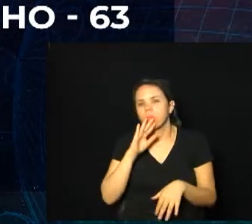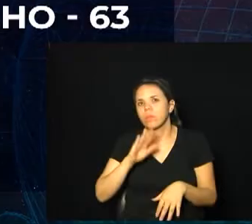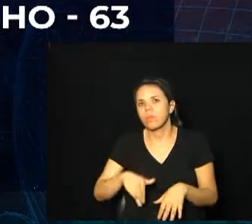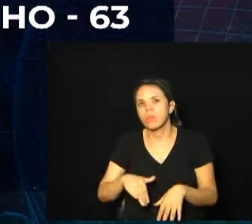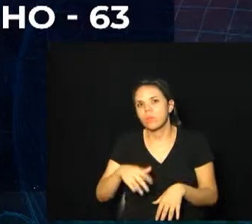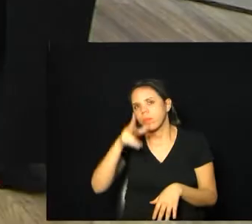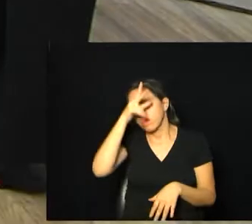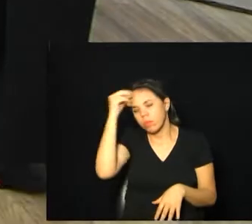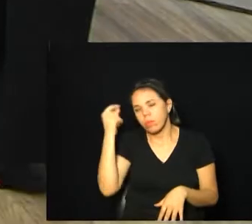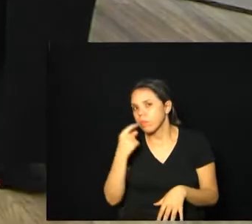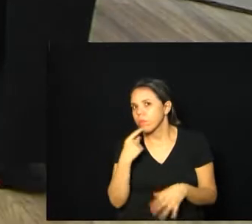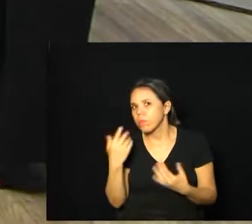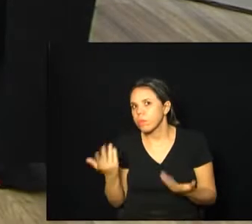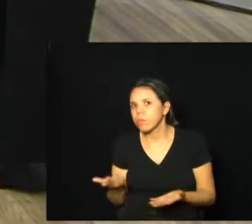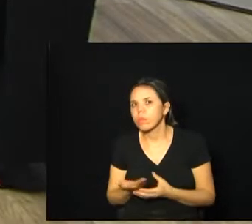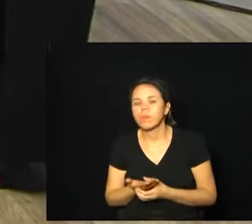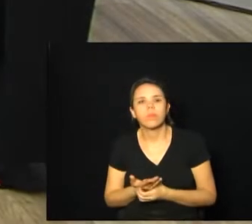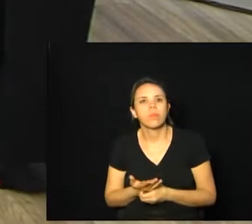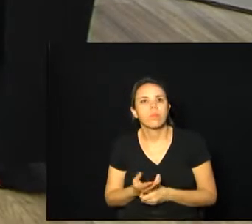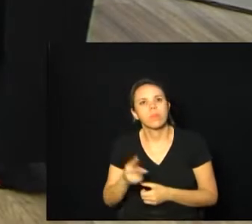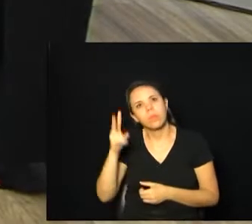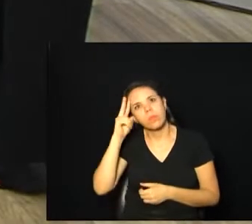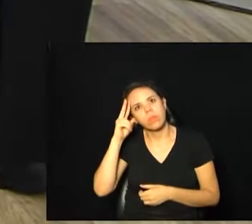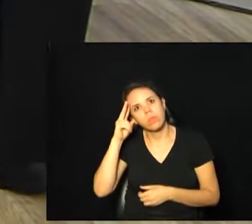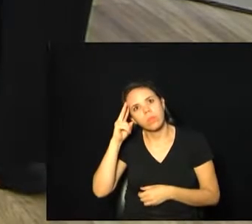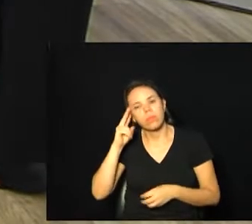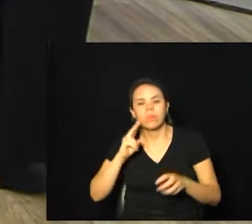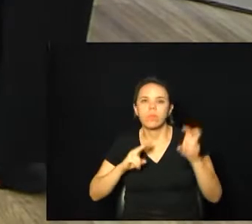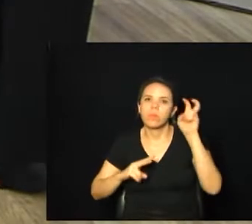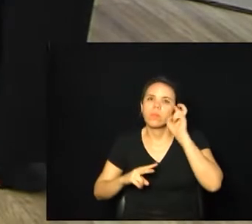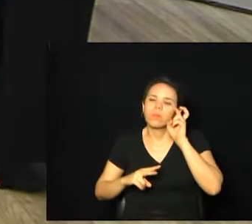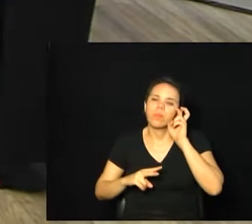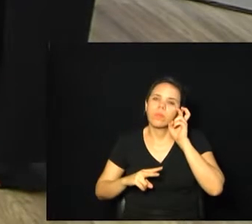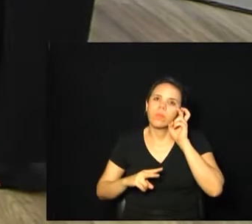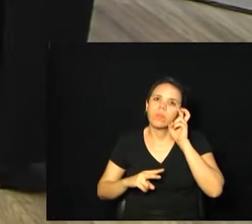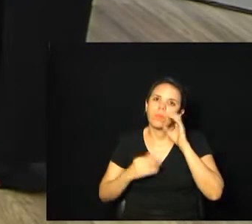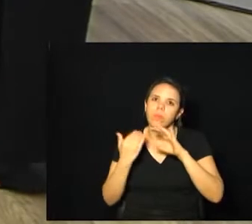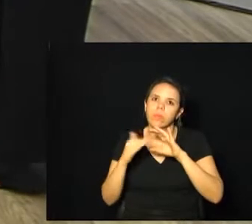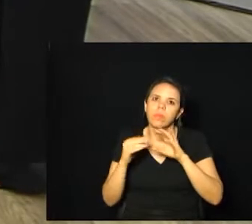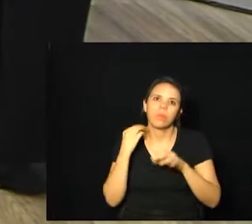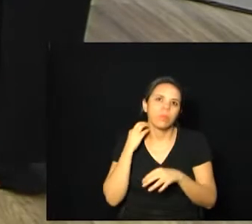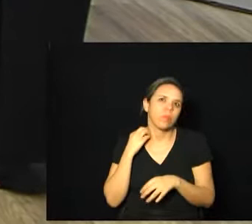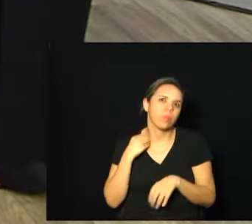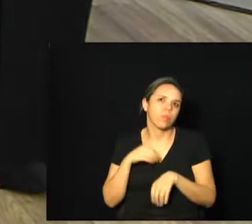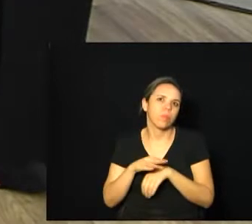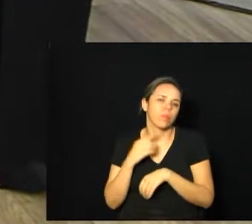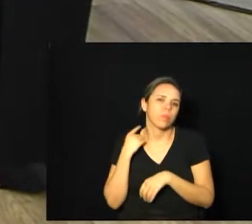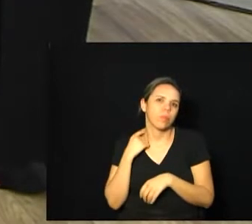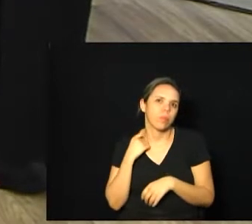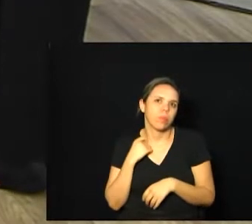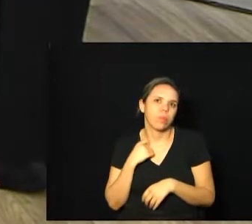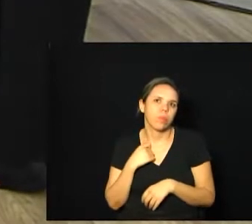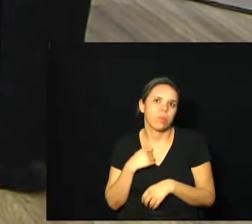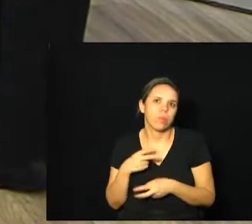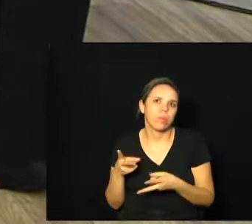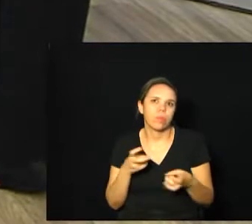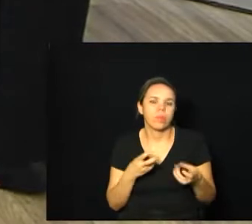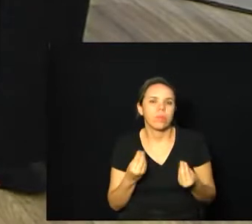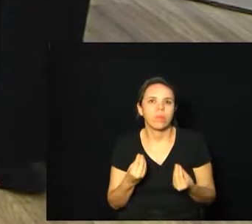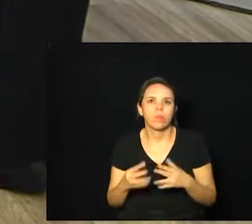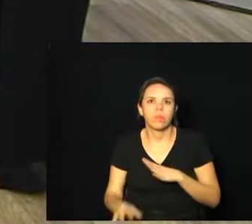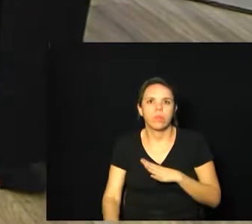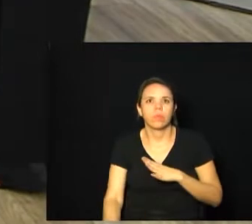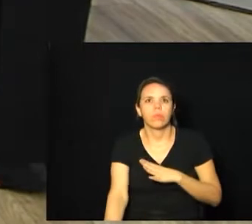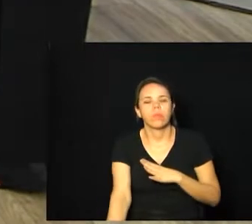pela Prefeitura de Campinas, toda segunda e toda quinta. Então a gente vai passar a também, a gente percebe que muitas